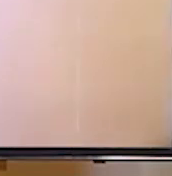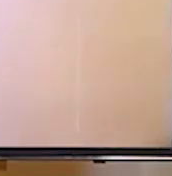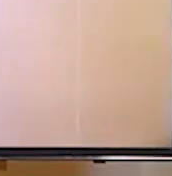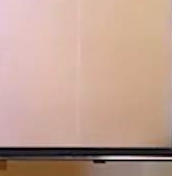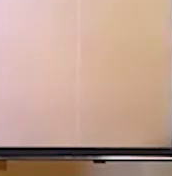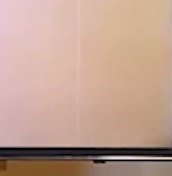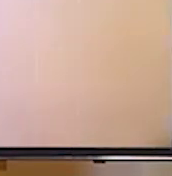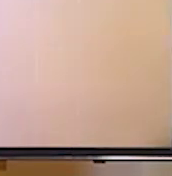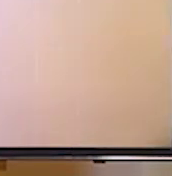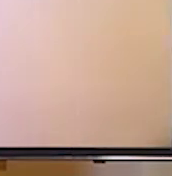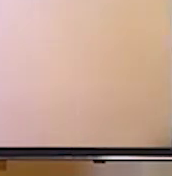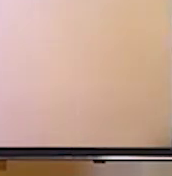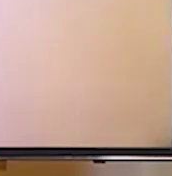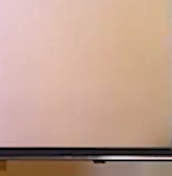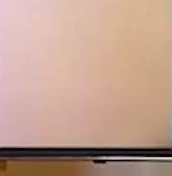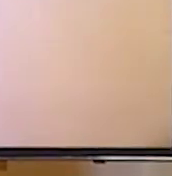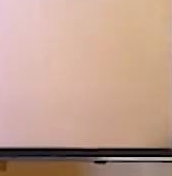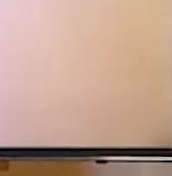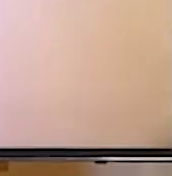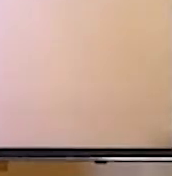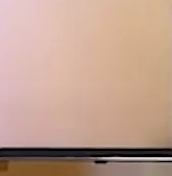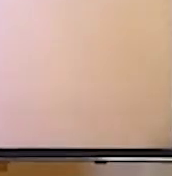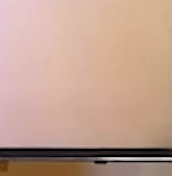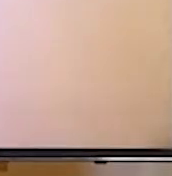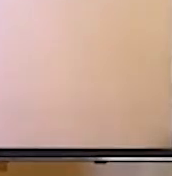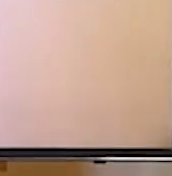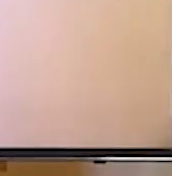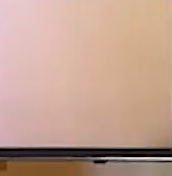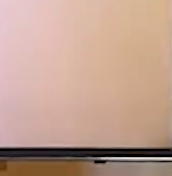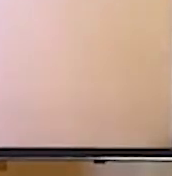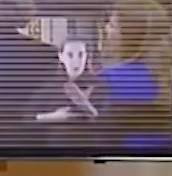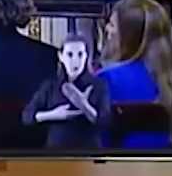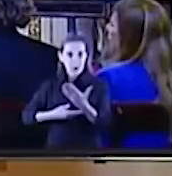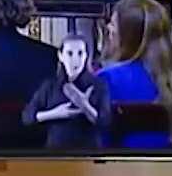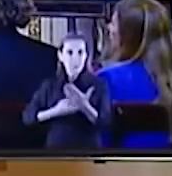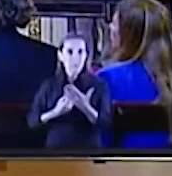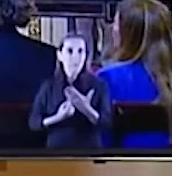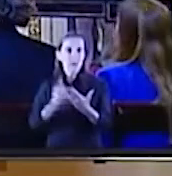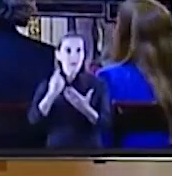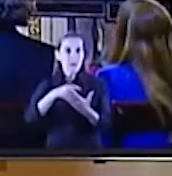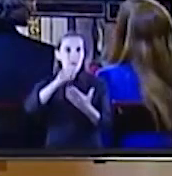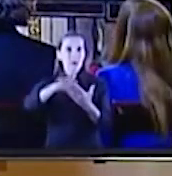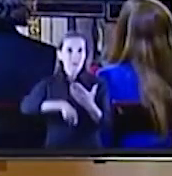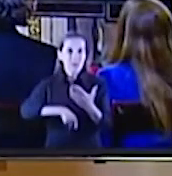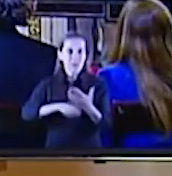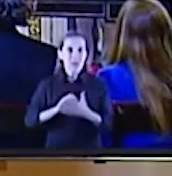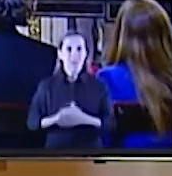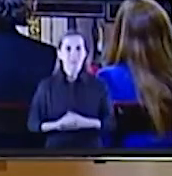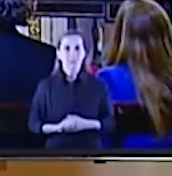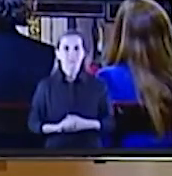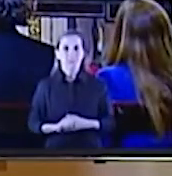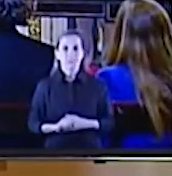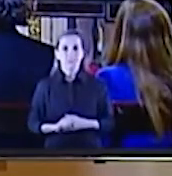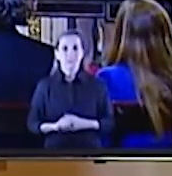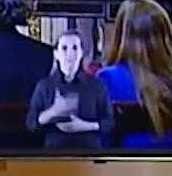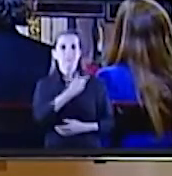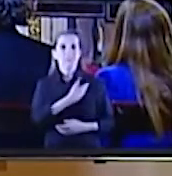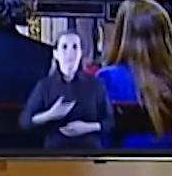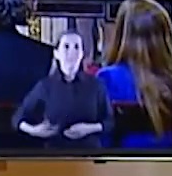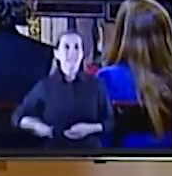e olha a presidente da Comissão europeia defendeu um acordo entre Europa e Mercosul que seja